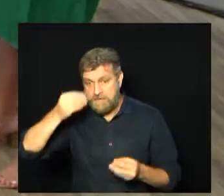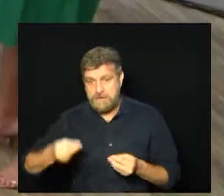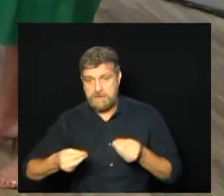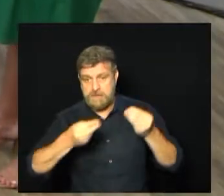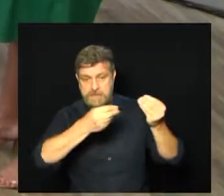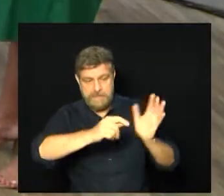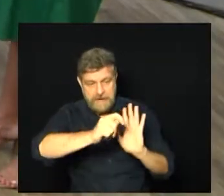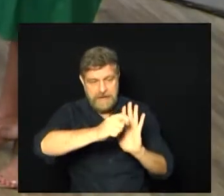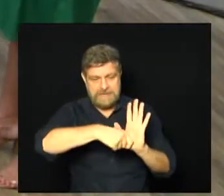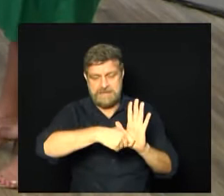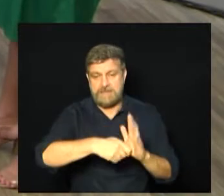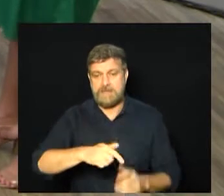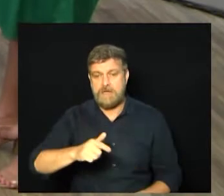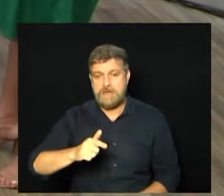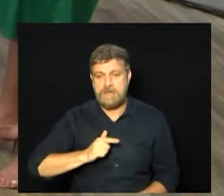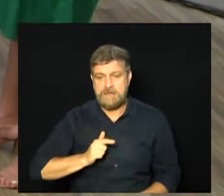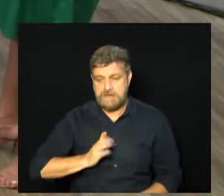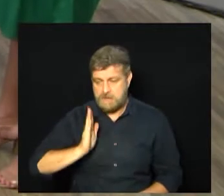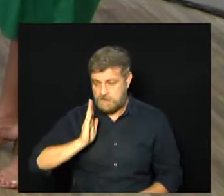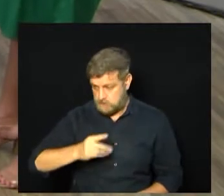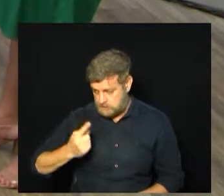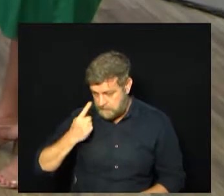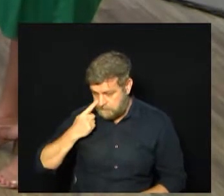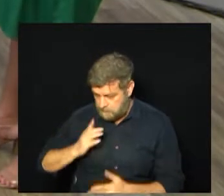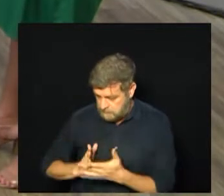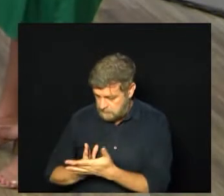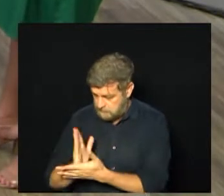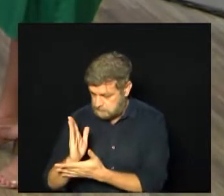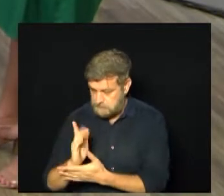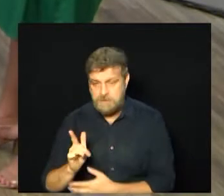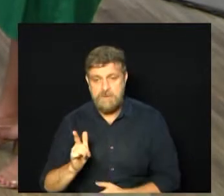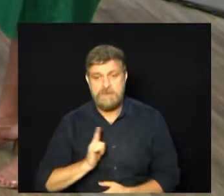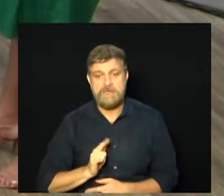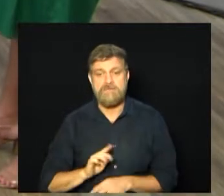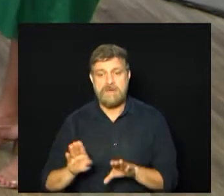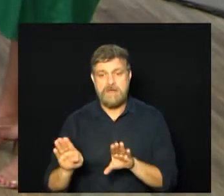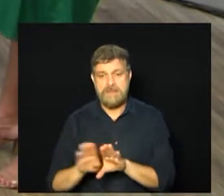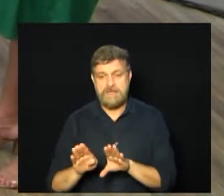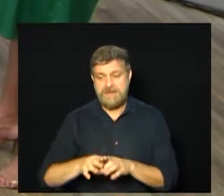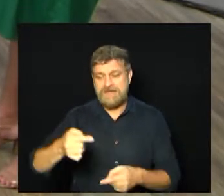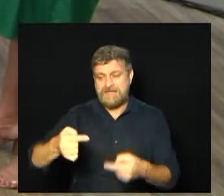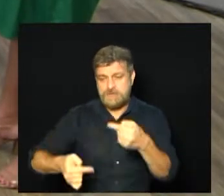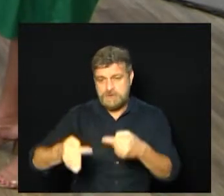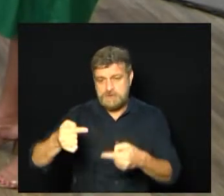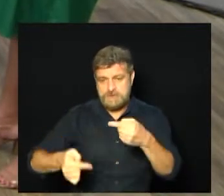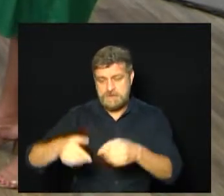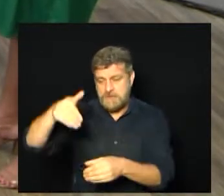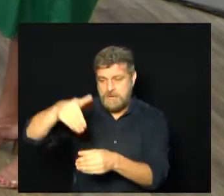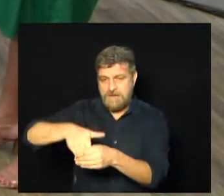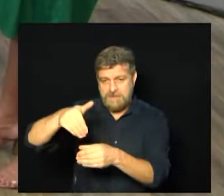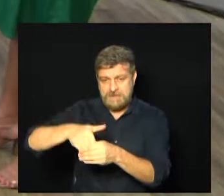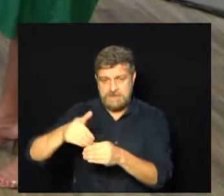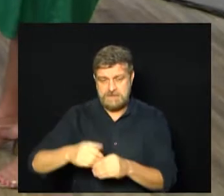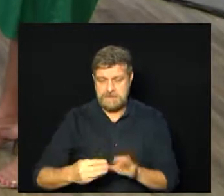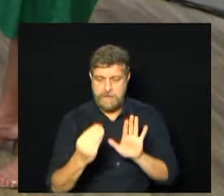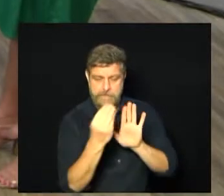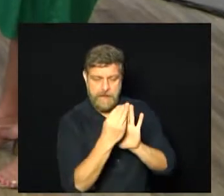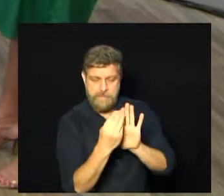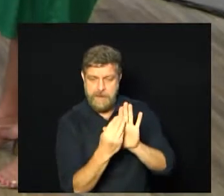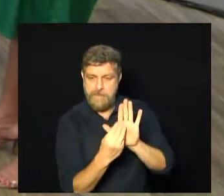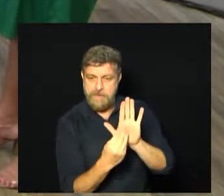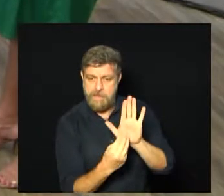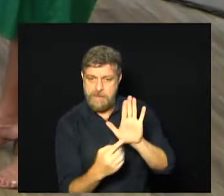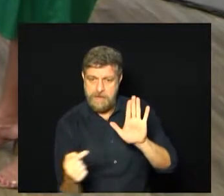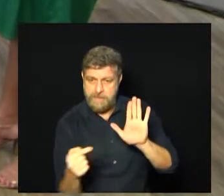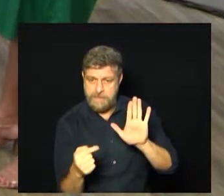E além desta aprovação que nós acabamos de acompanhar, nós tivemos mais discussões e votações de itens, que estavam na pauta. A